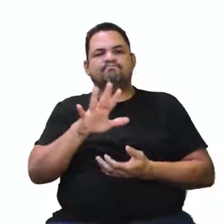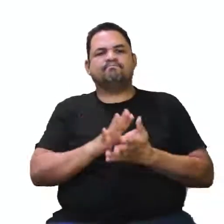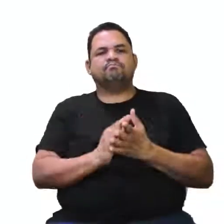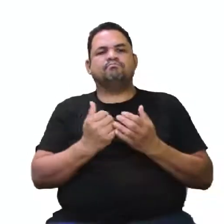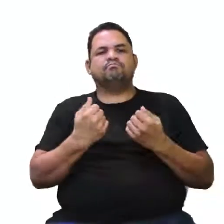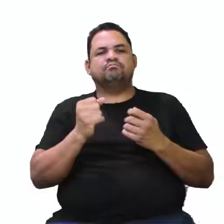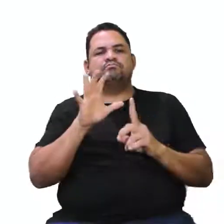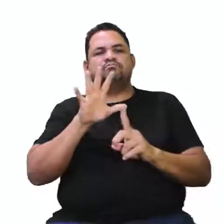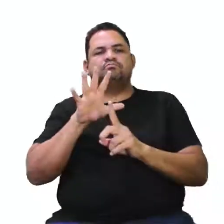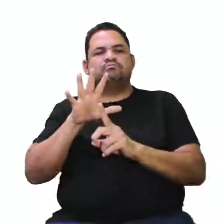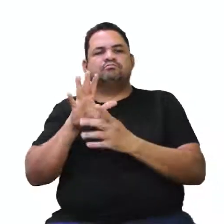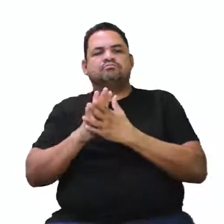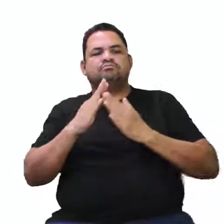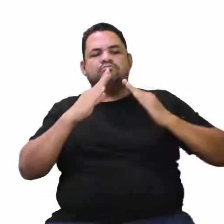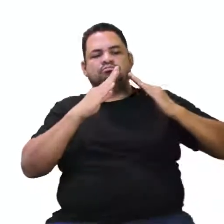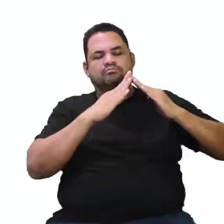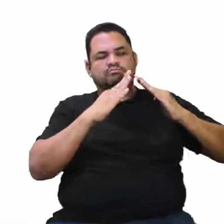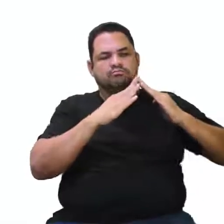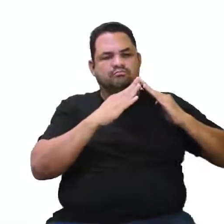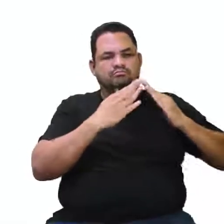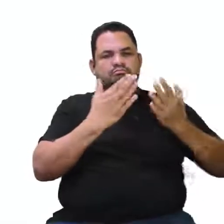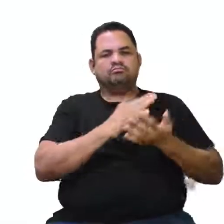estar sendo influenciada na escola,